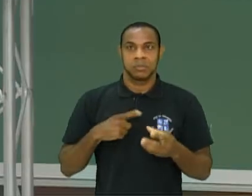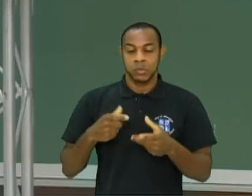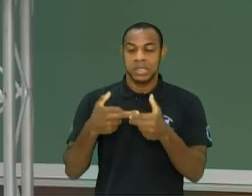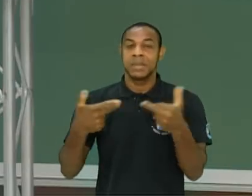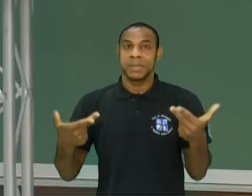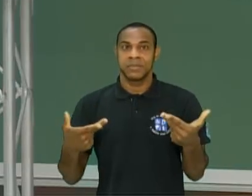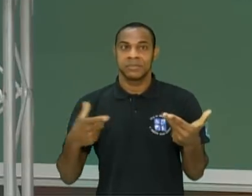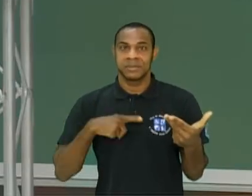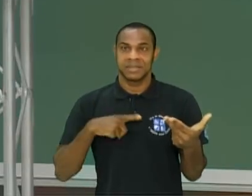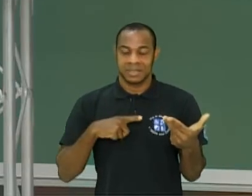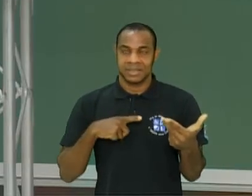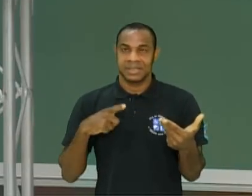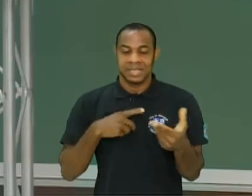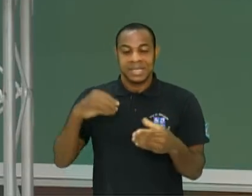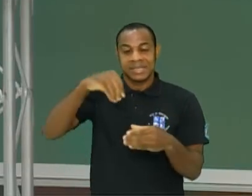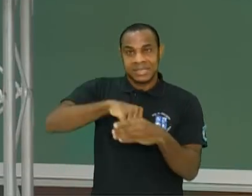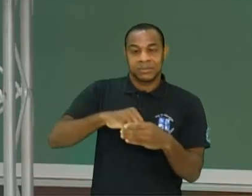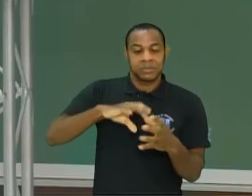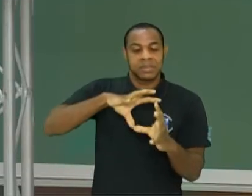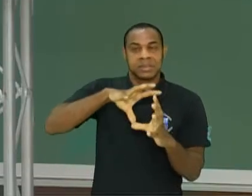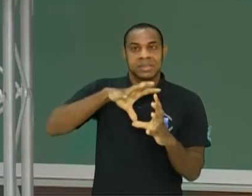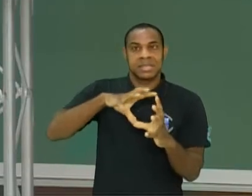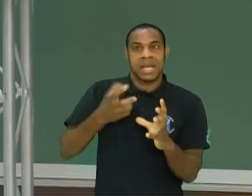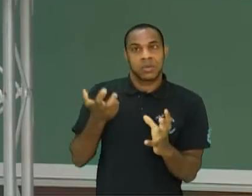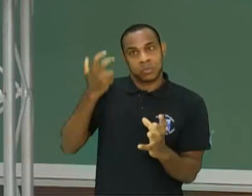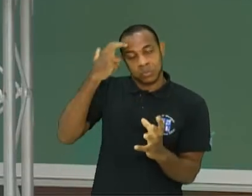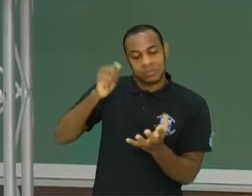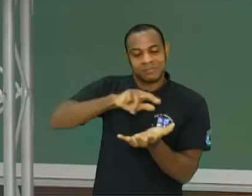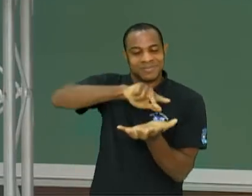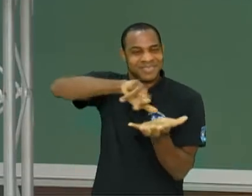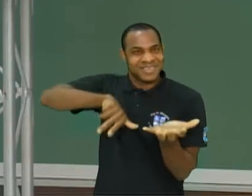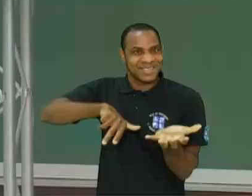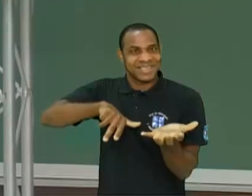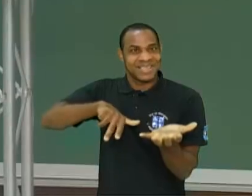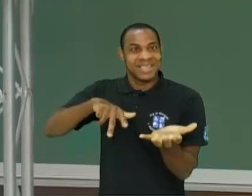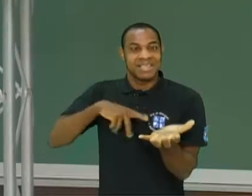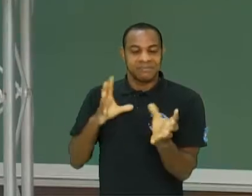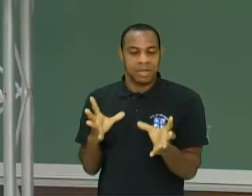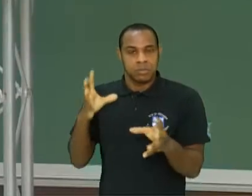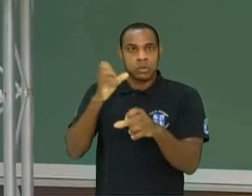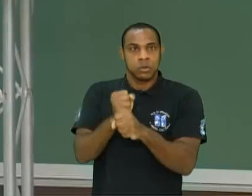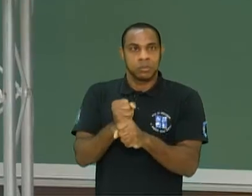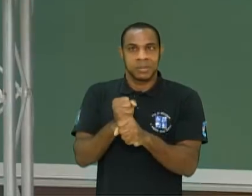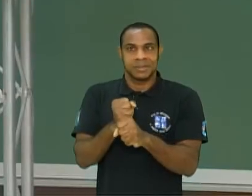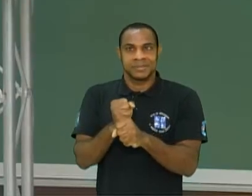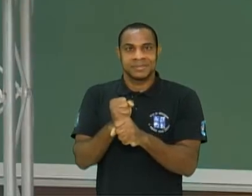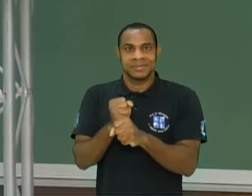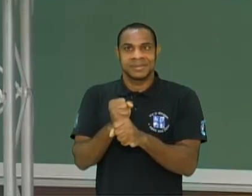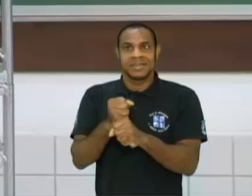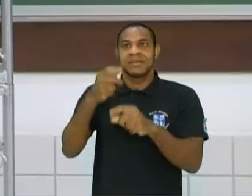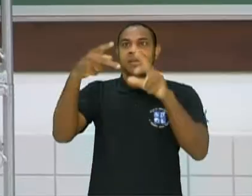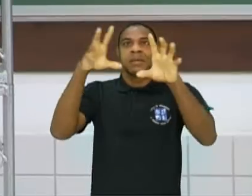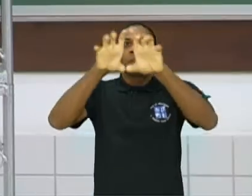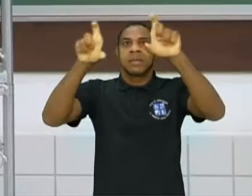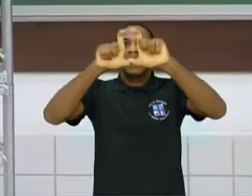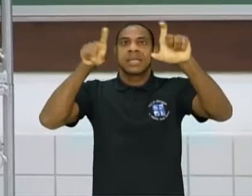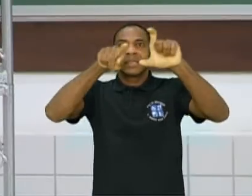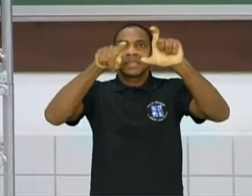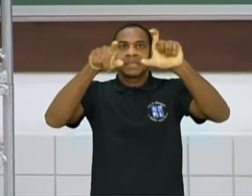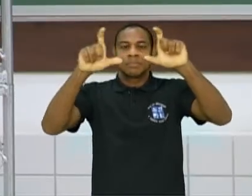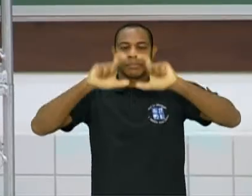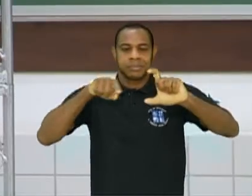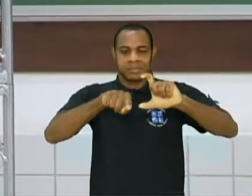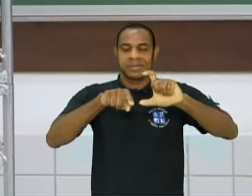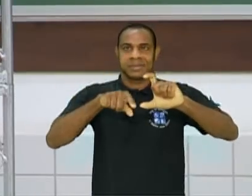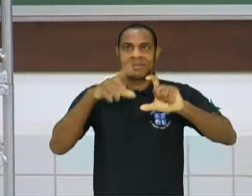elementos relacionados à diversidade cultural lá do texto 1 e vai somar com aqueles que estão no texto 2. Alguns se